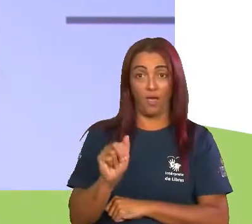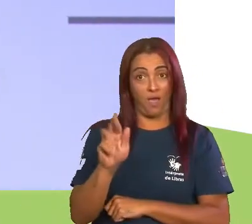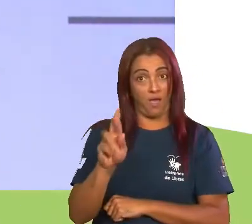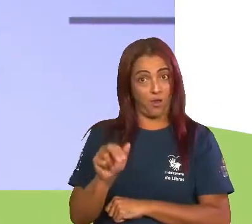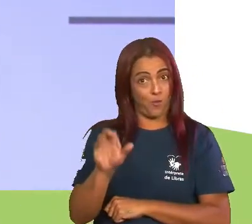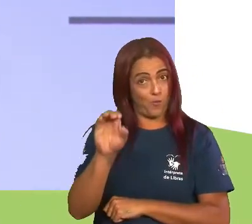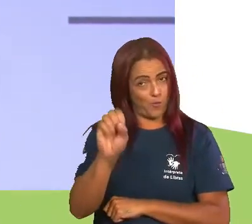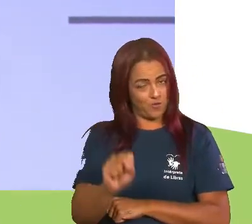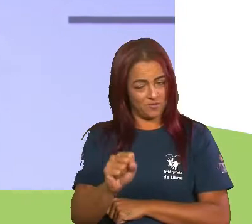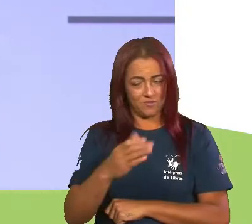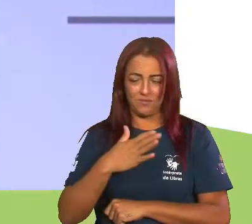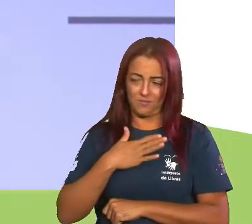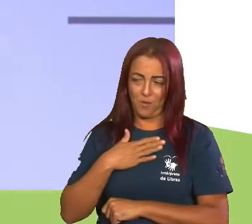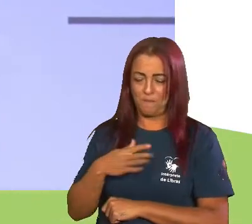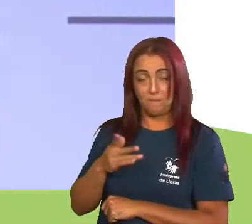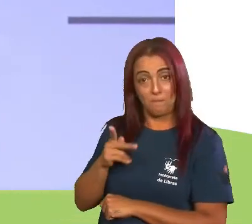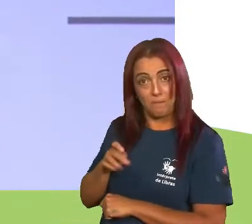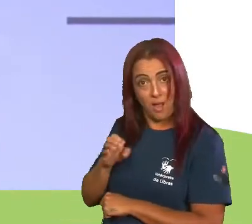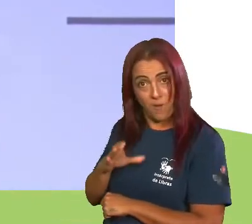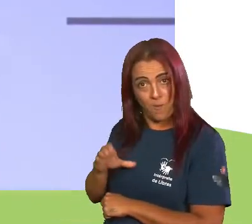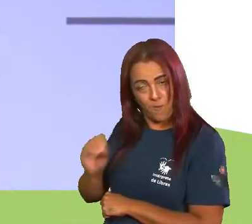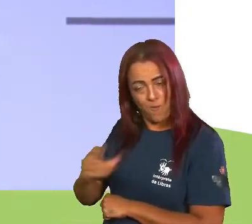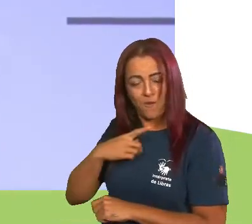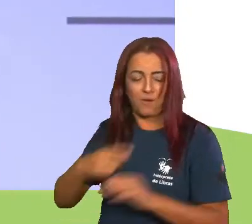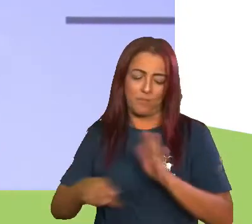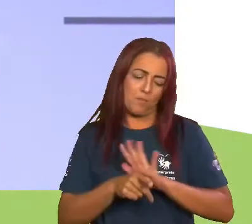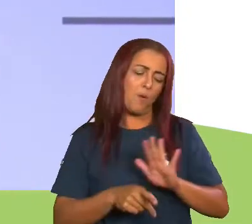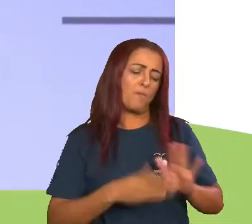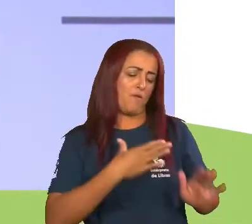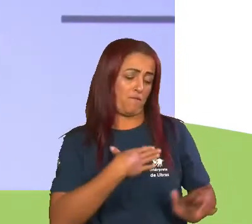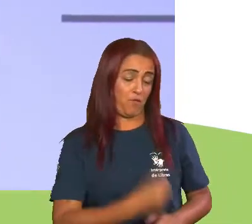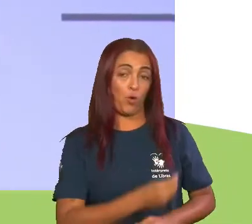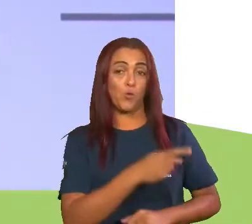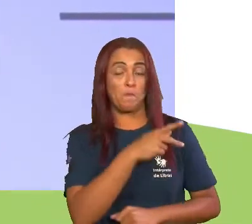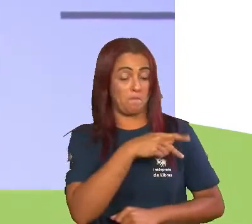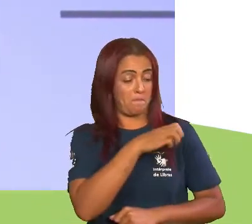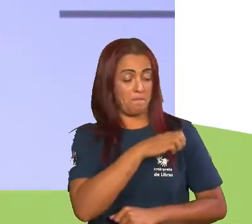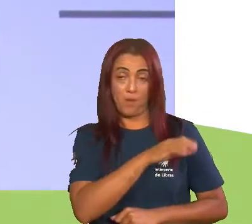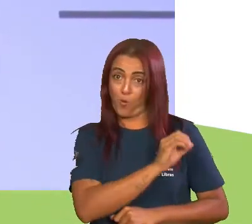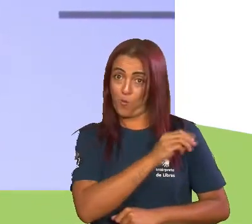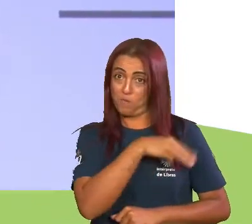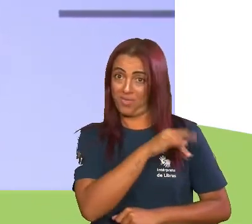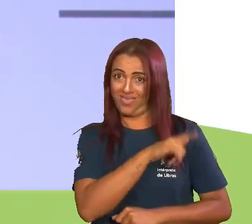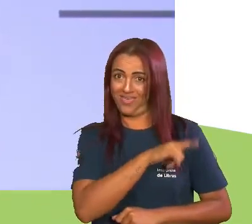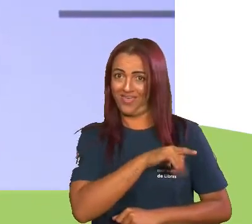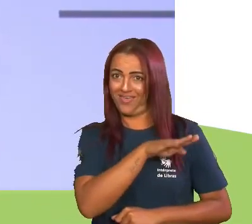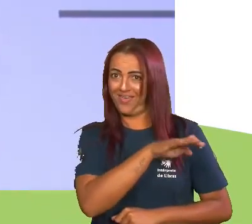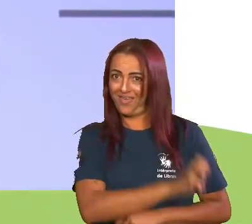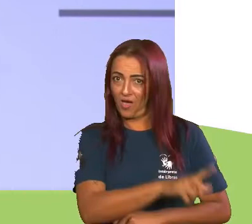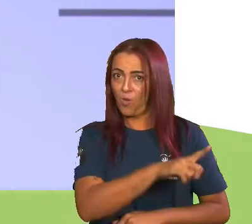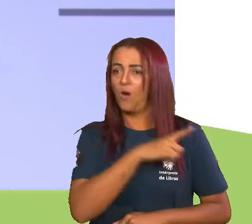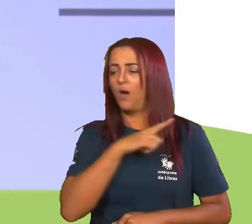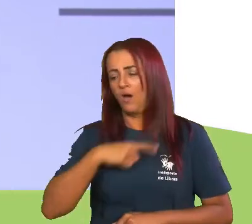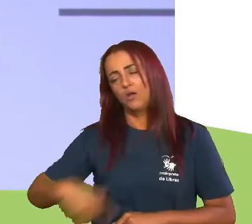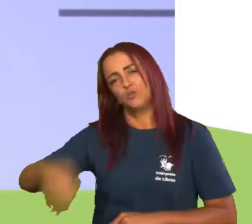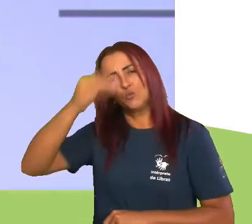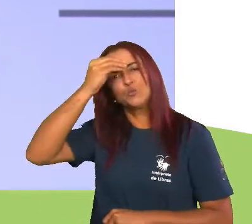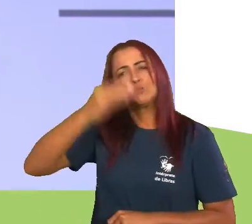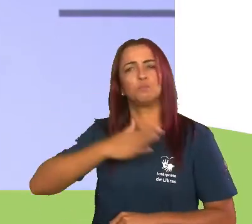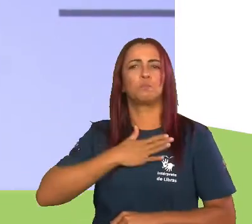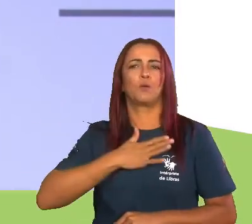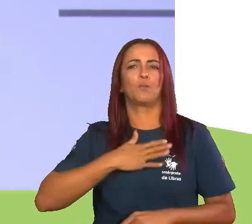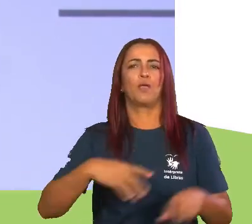Beco, que é filho de Peu Miguel, que é alguém que eu tenho um amor enorme, é meu sobrinho, e também